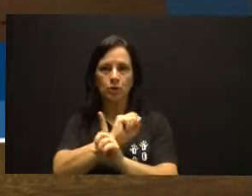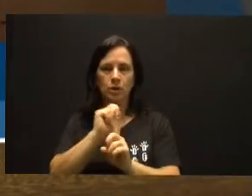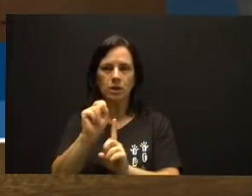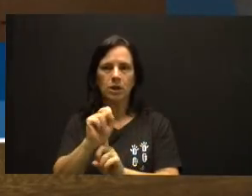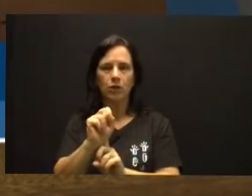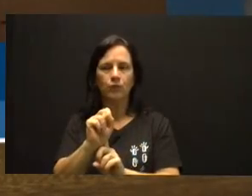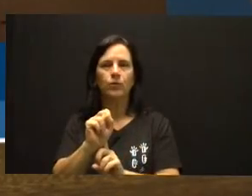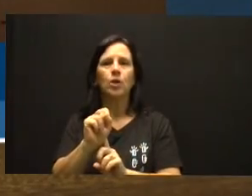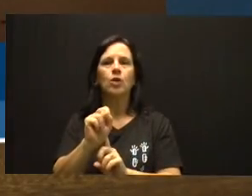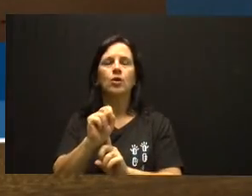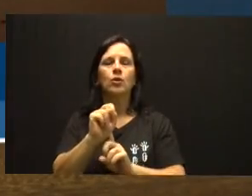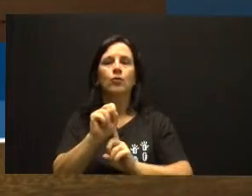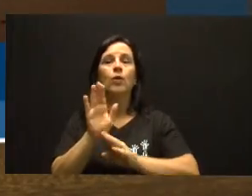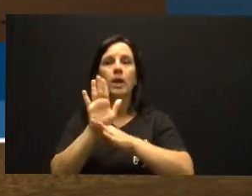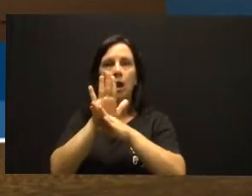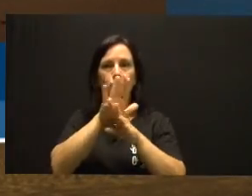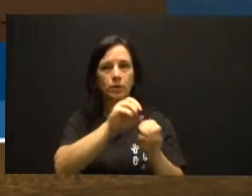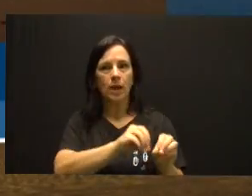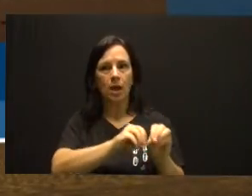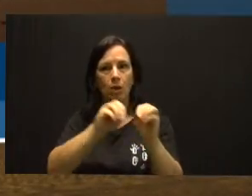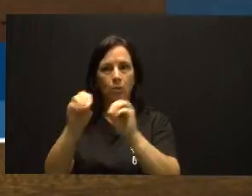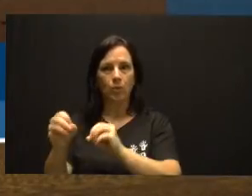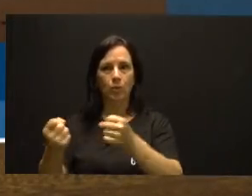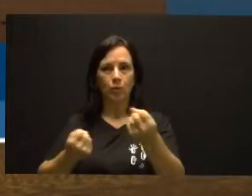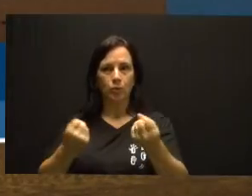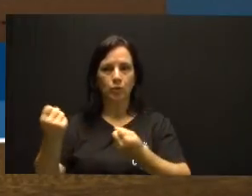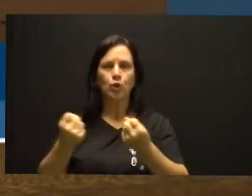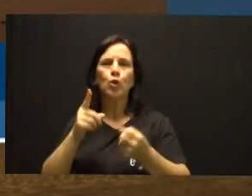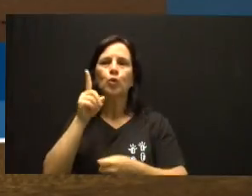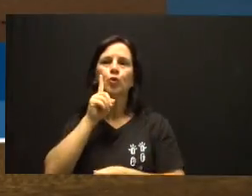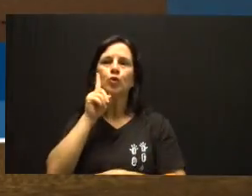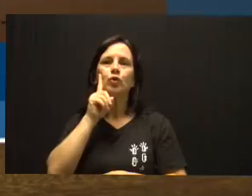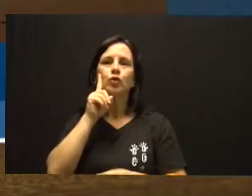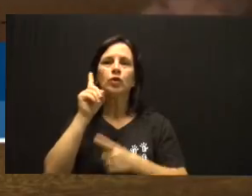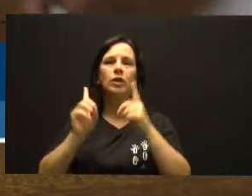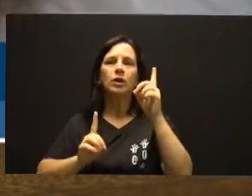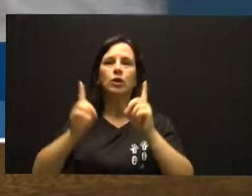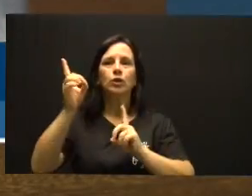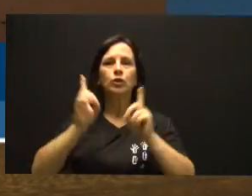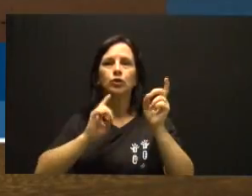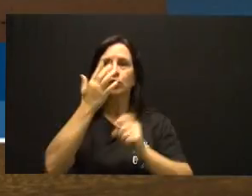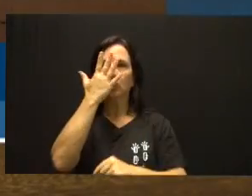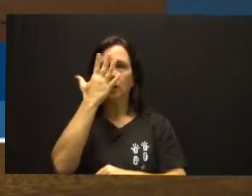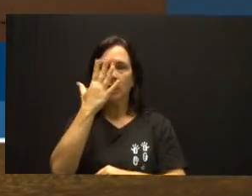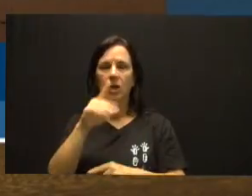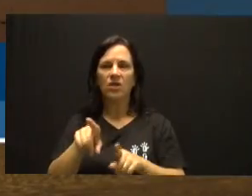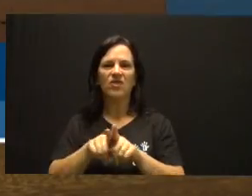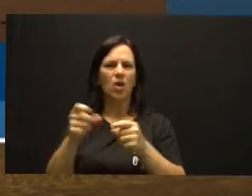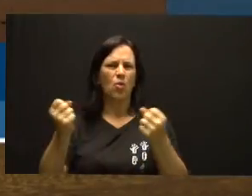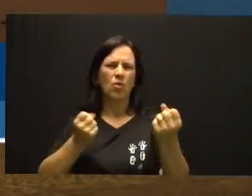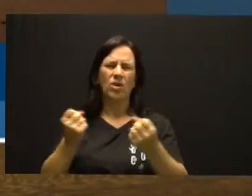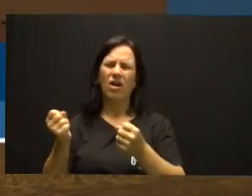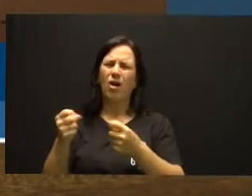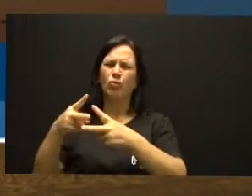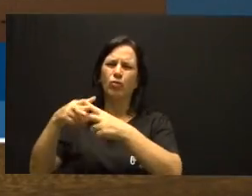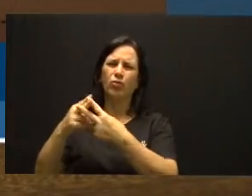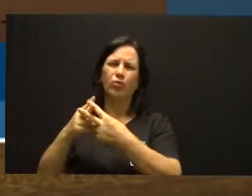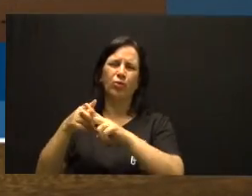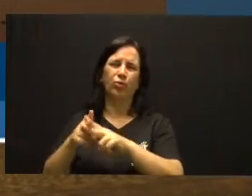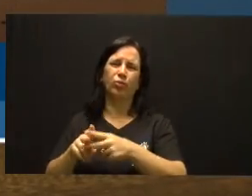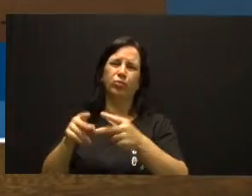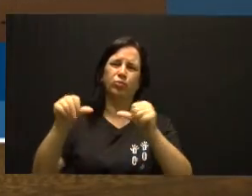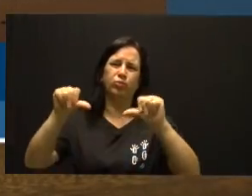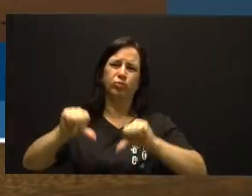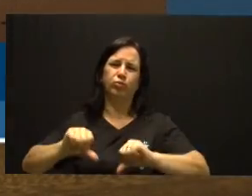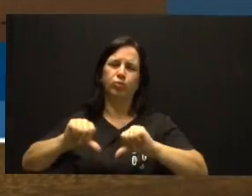foi fazer essa condução. E isso ocorreu nos dias de carnaval, o carro ele está totalmente sem manutenção, não tem pneu,